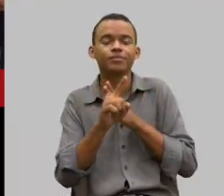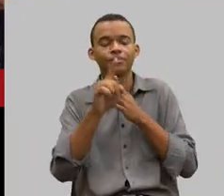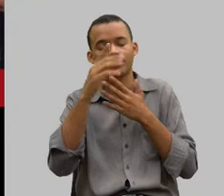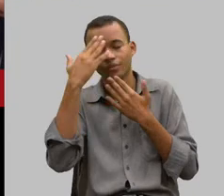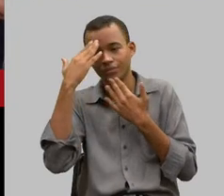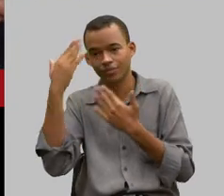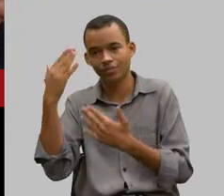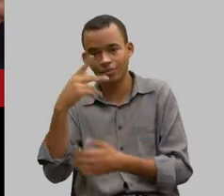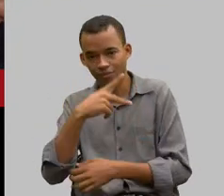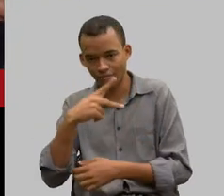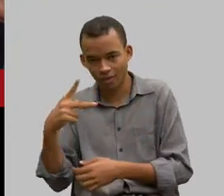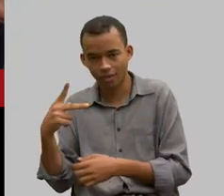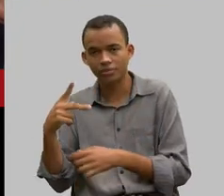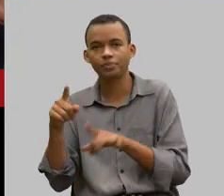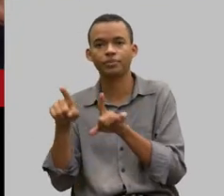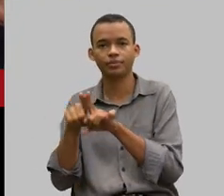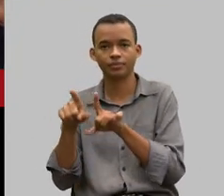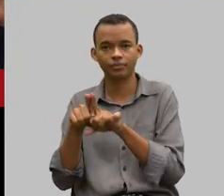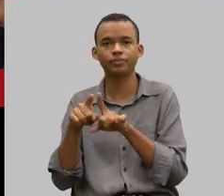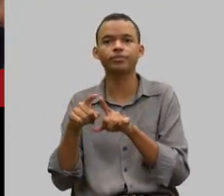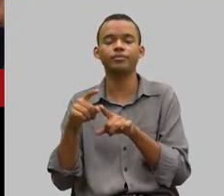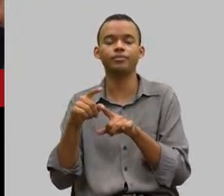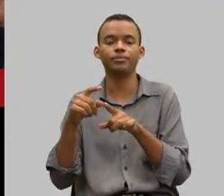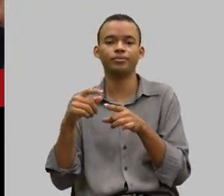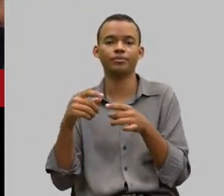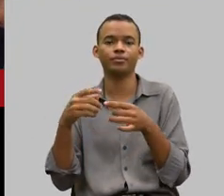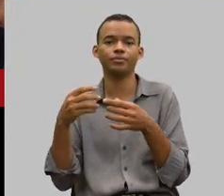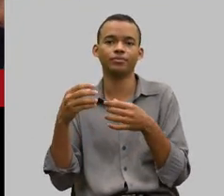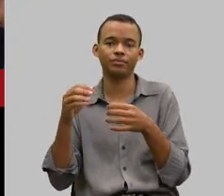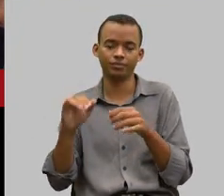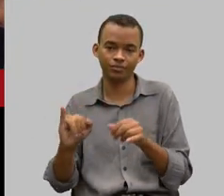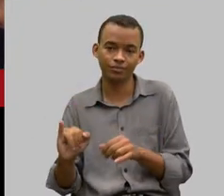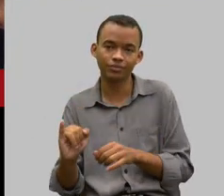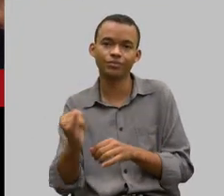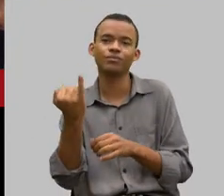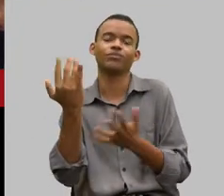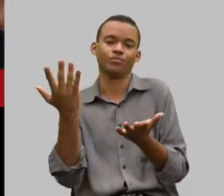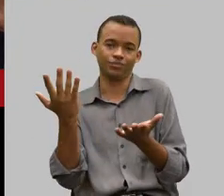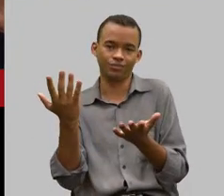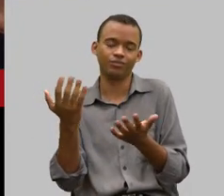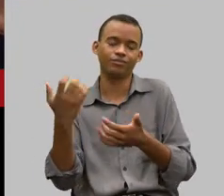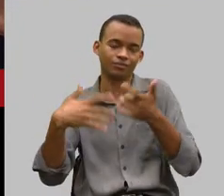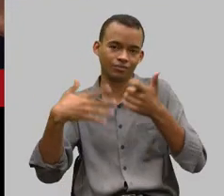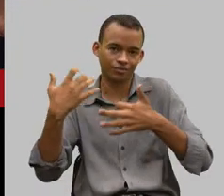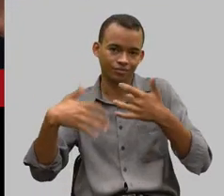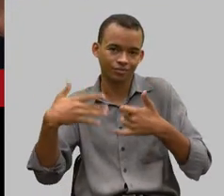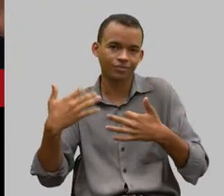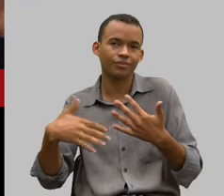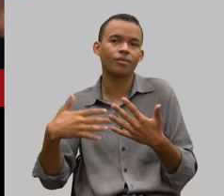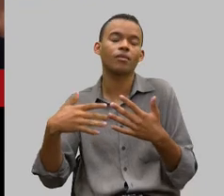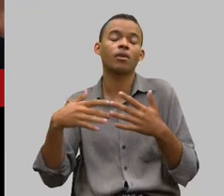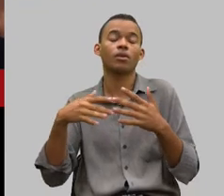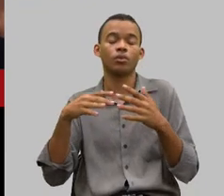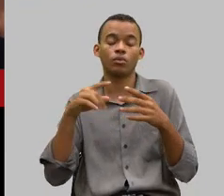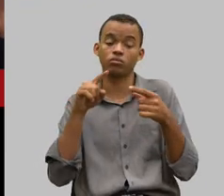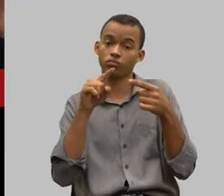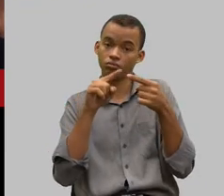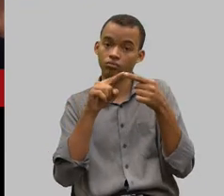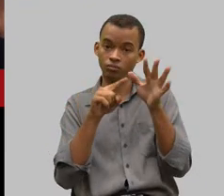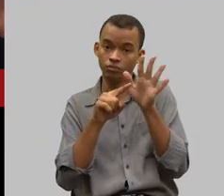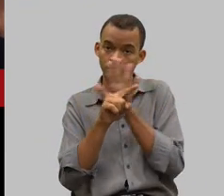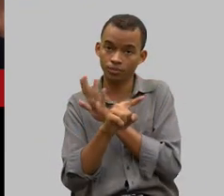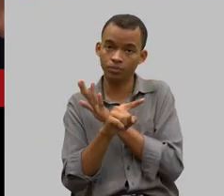Deputado Leonil de bouas por essa oportunidade de foco especificamente nessa nessa pergunta que eu acho que